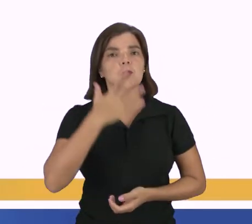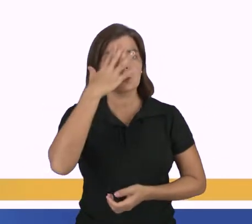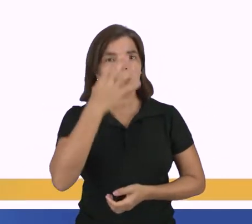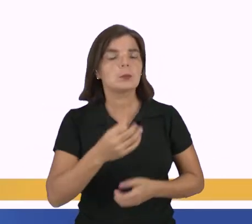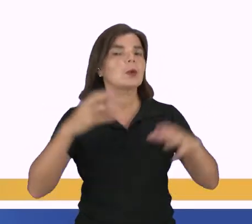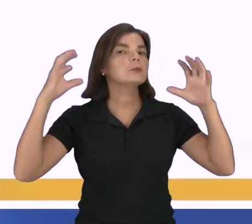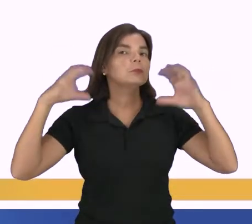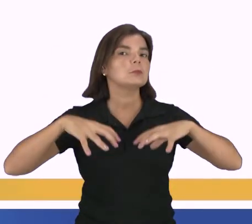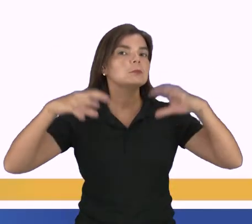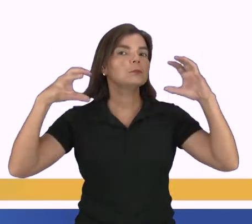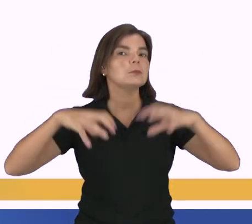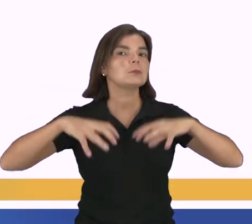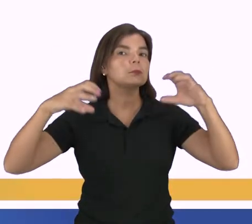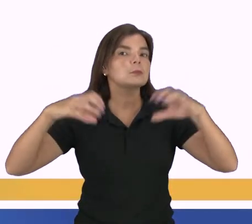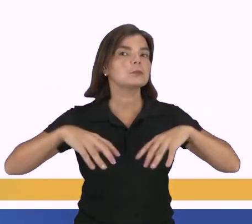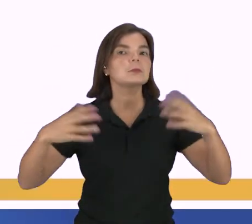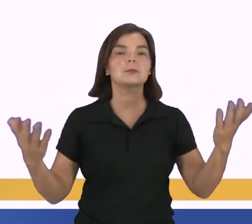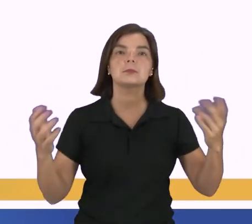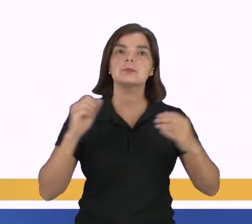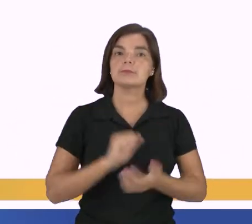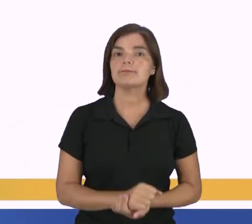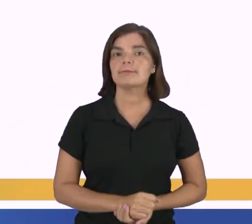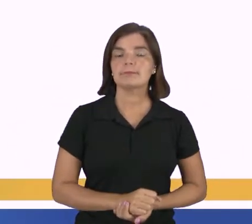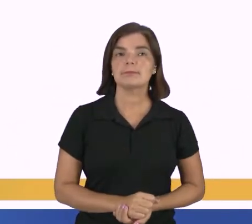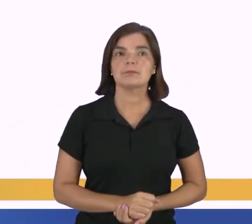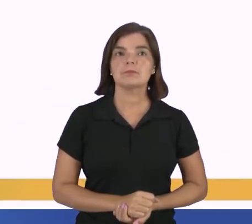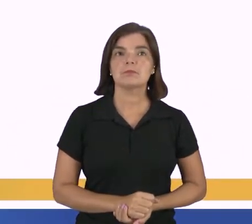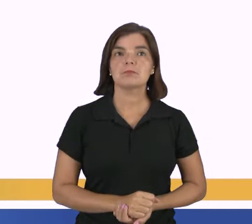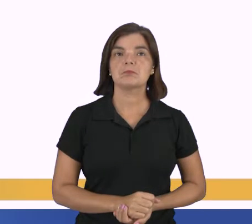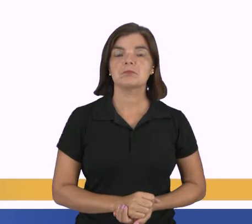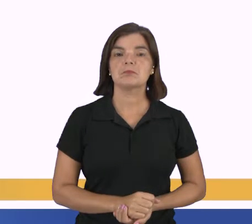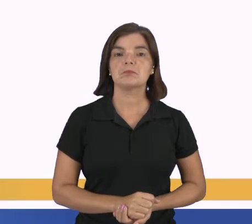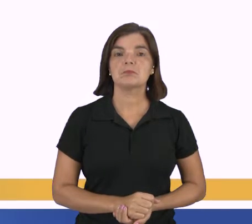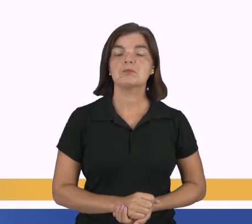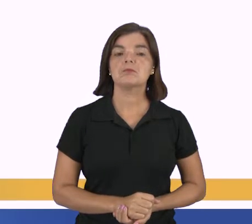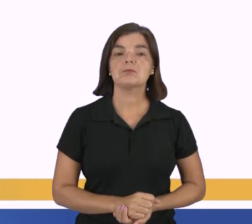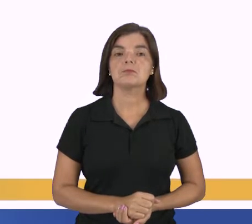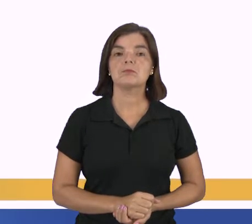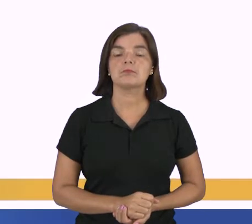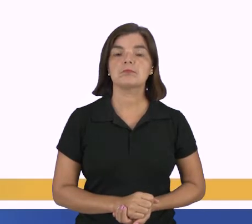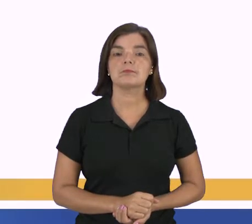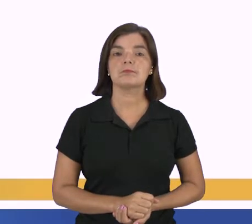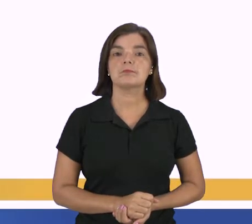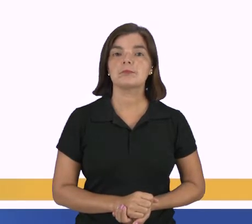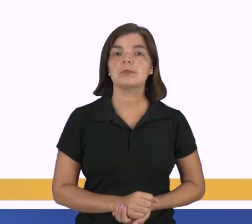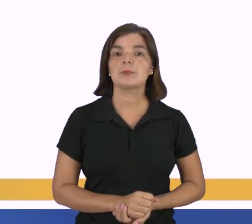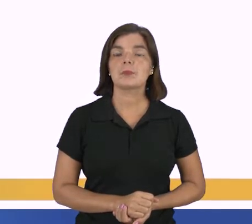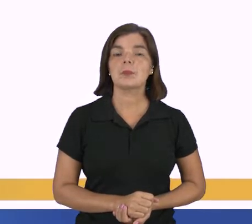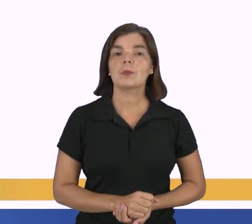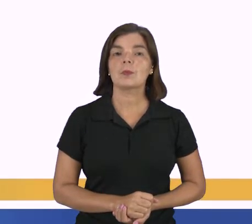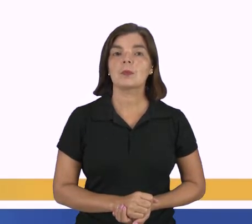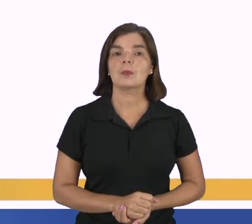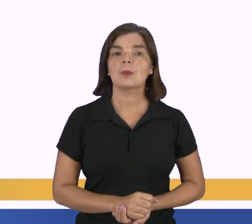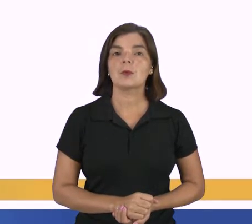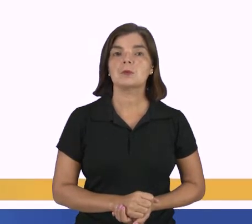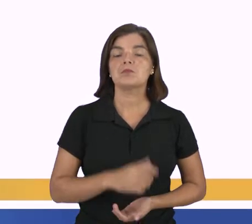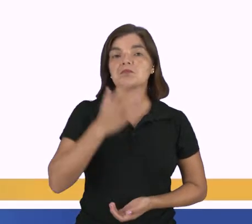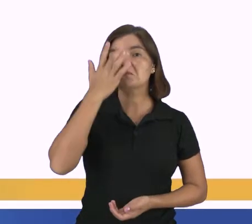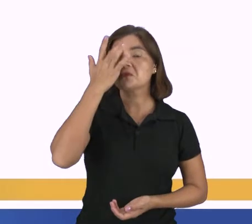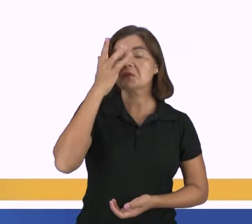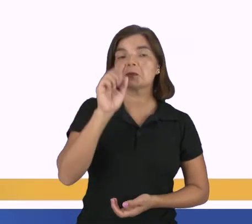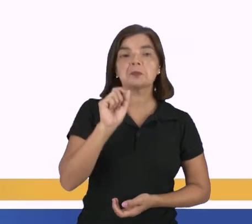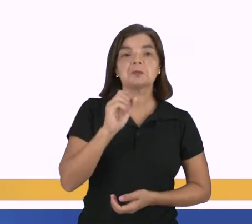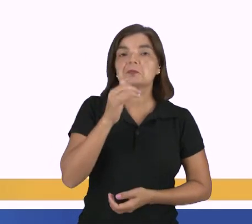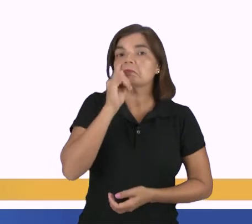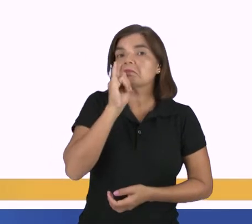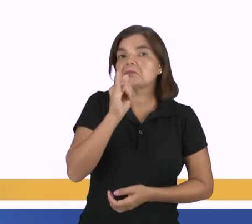né? Estou ali dizendo que a chuva caiu naquele momento, ontem, né? Por exemplo. Não sei o que